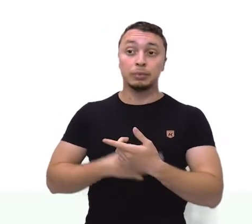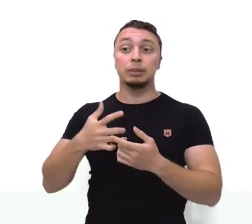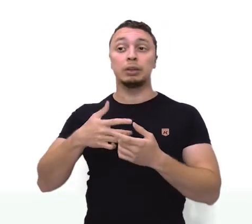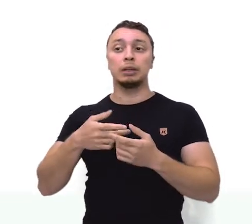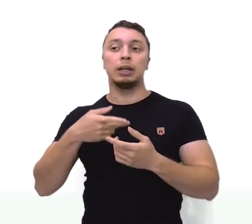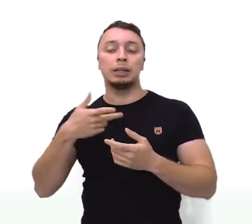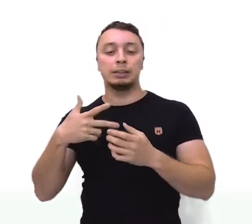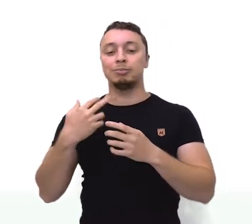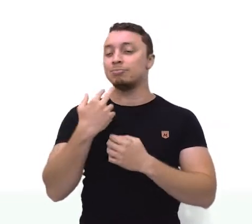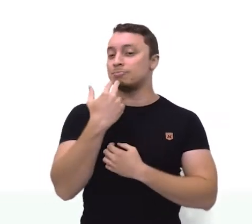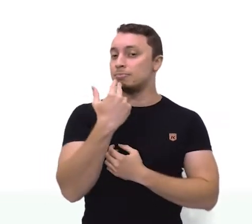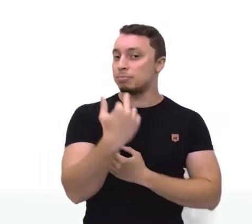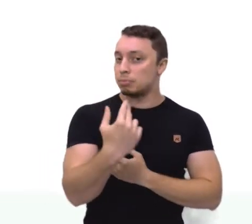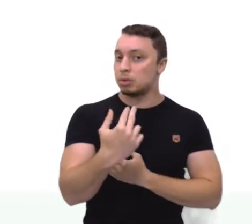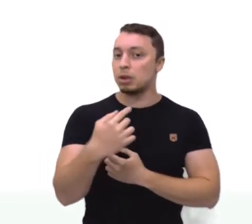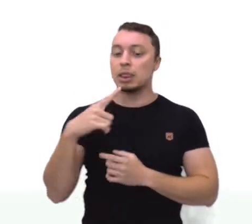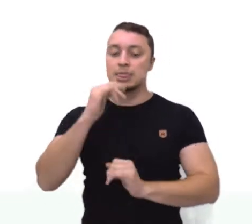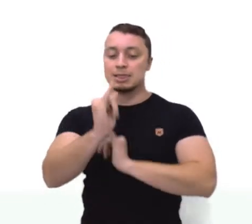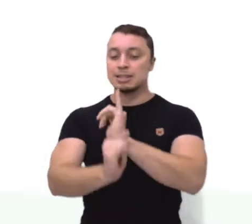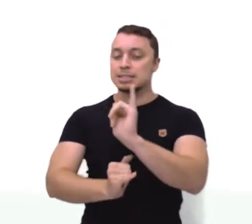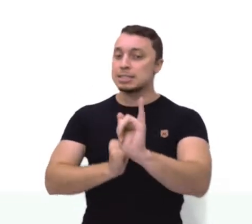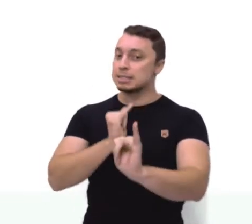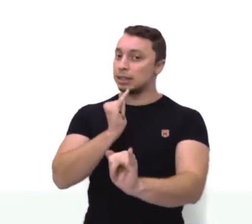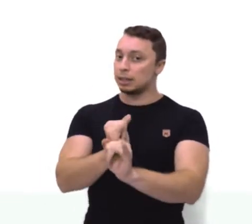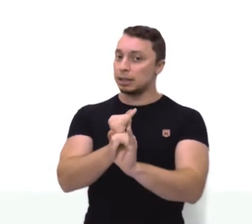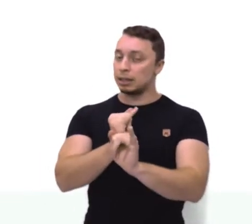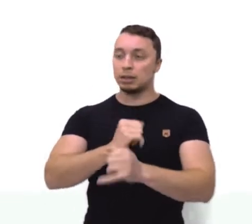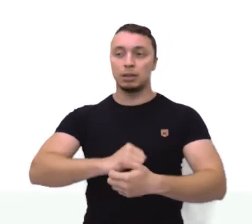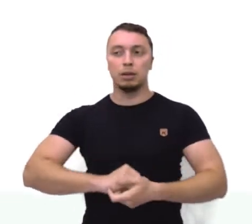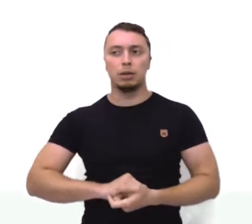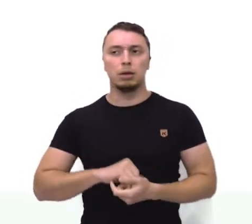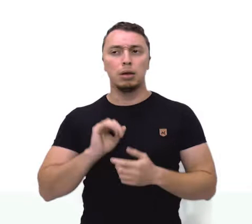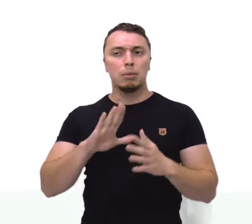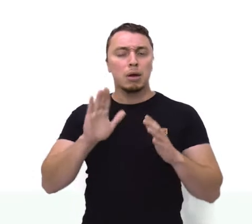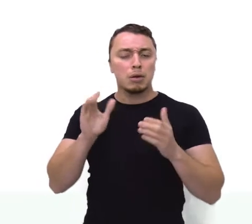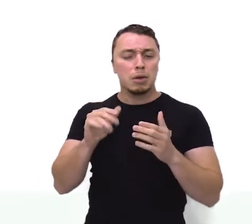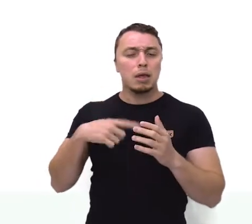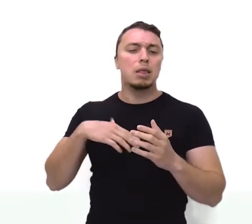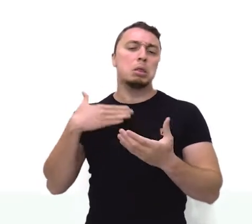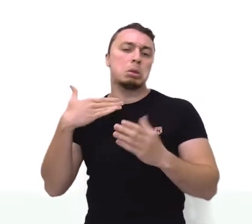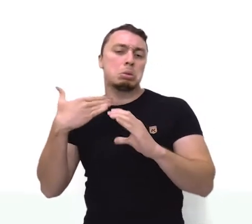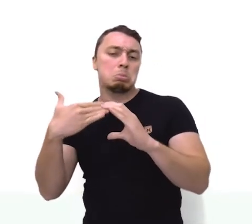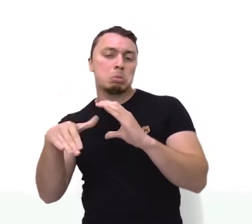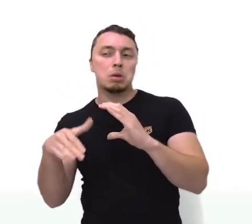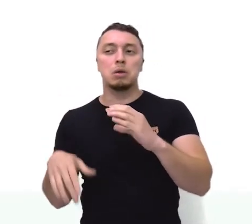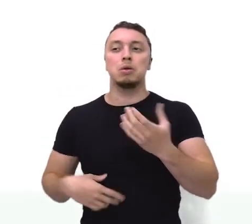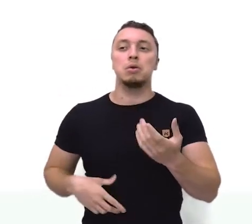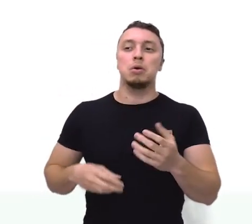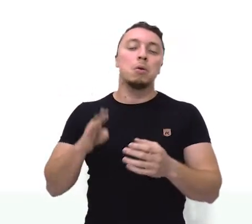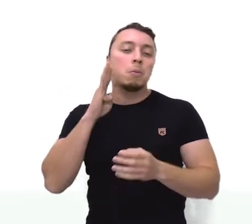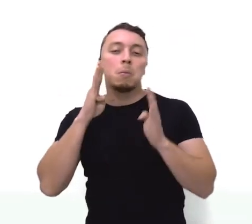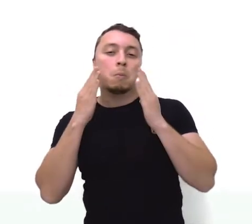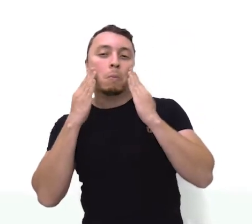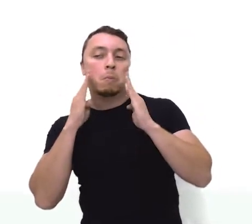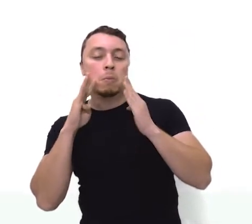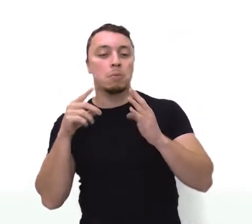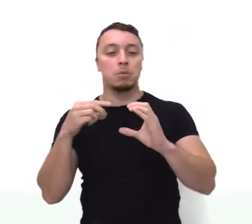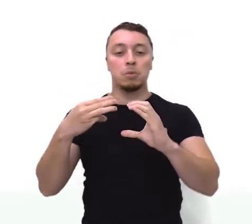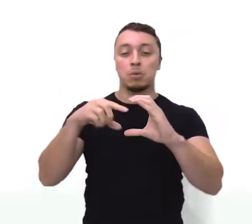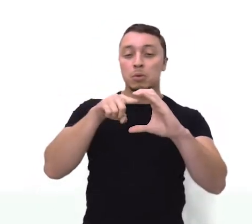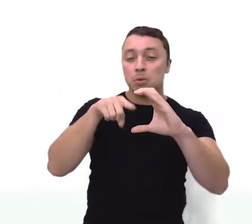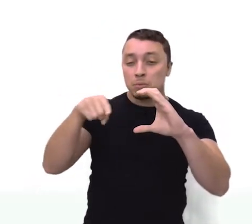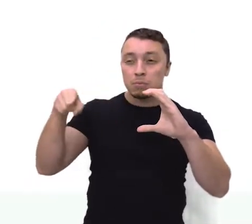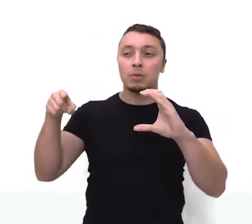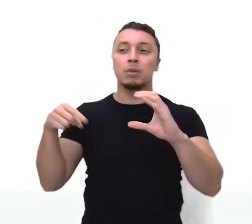linguagem utilizada no meio virtual, mais precisamente nas salas de bate-papo, como Facebook,